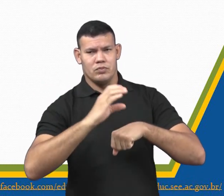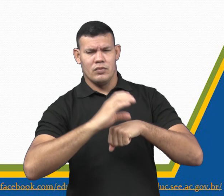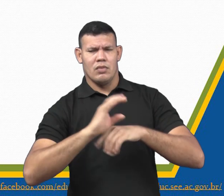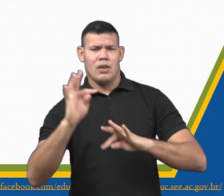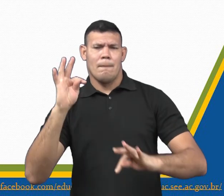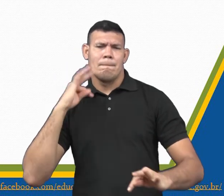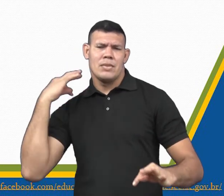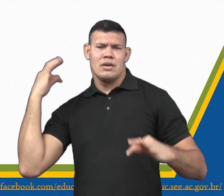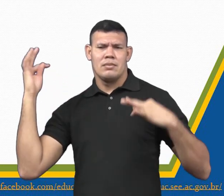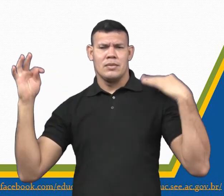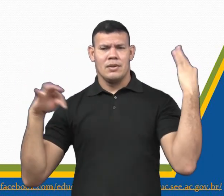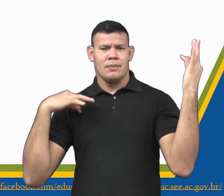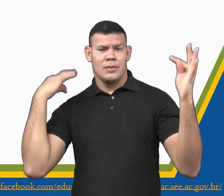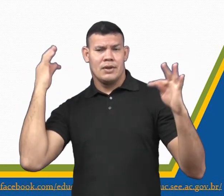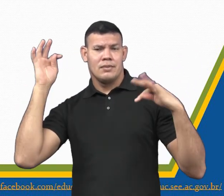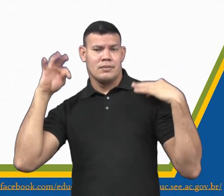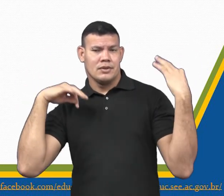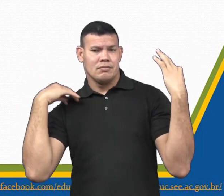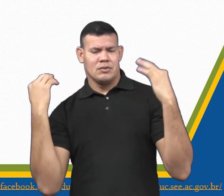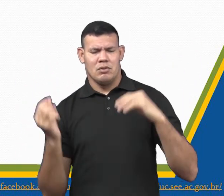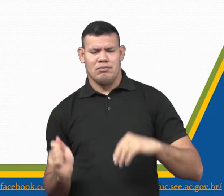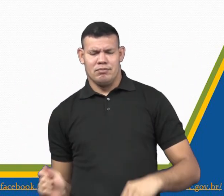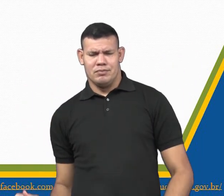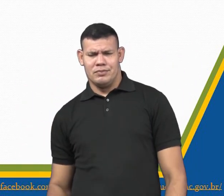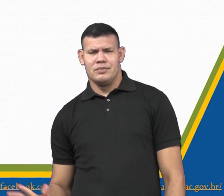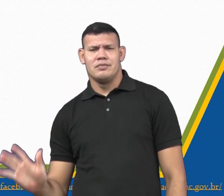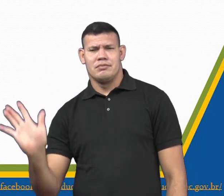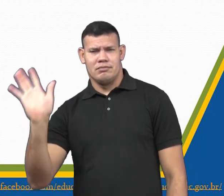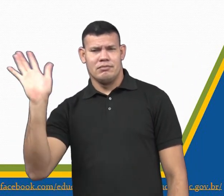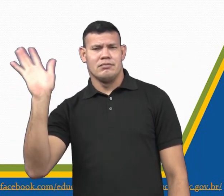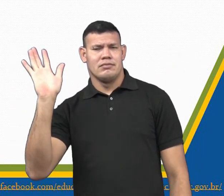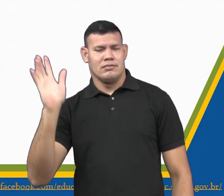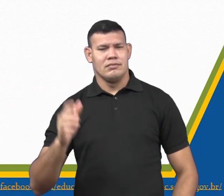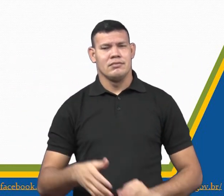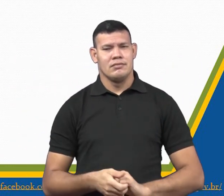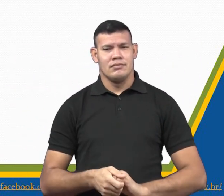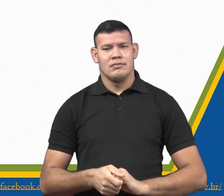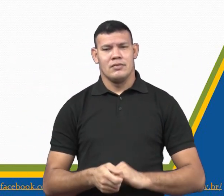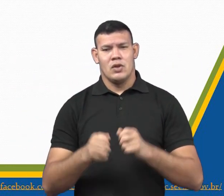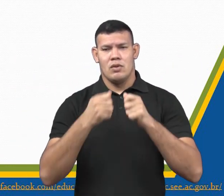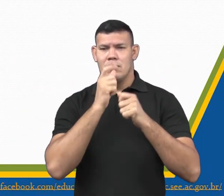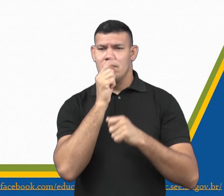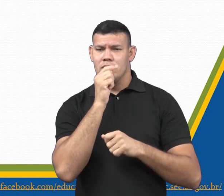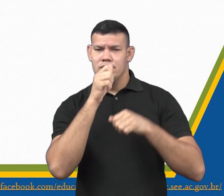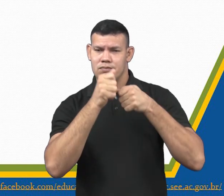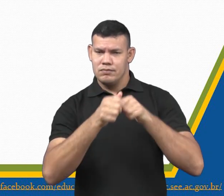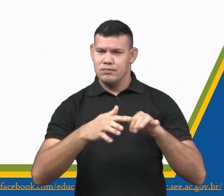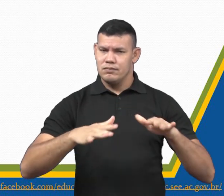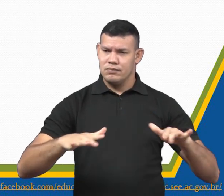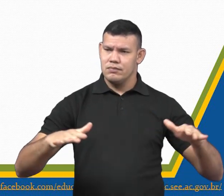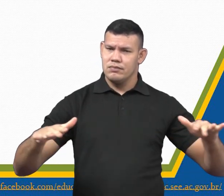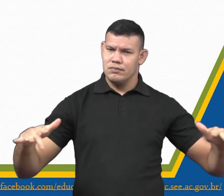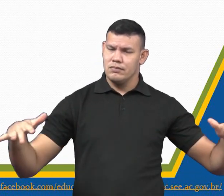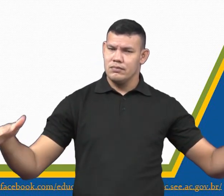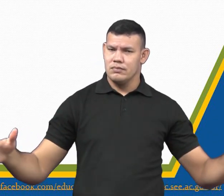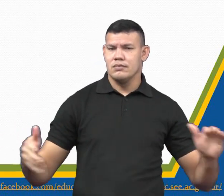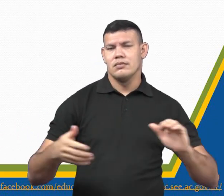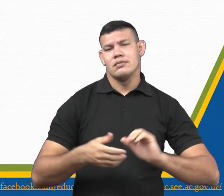é ocupado por turistas de todo o mundo, às voltas com preços elevados e o avanço do mar incentivado pelo